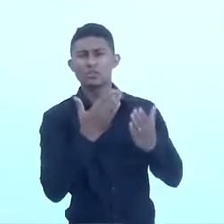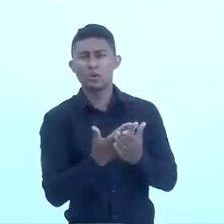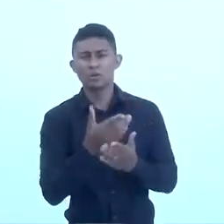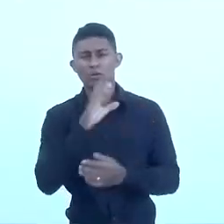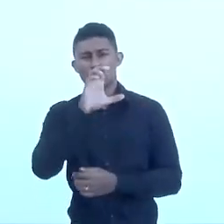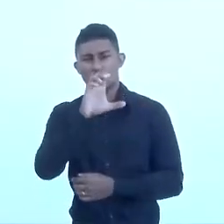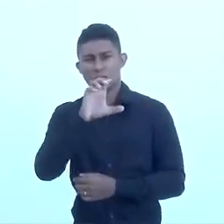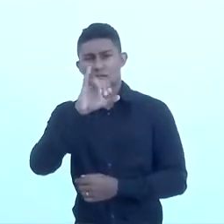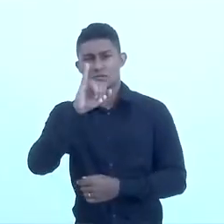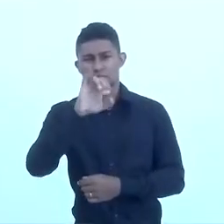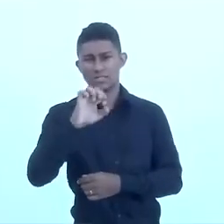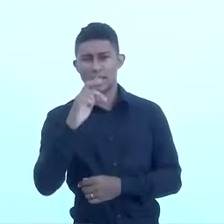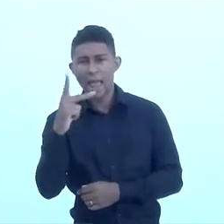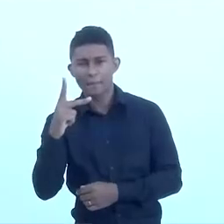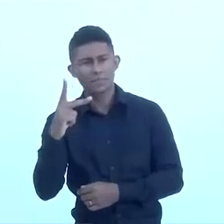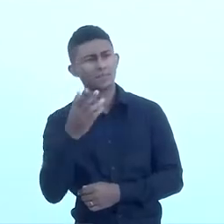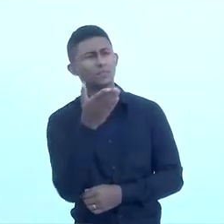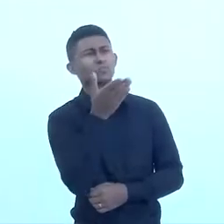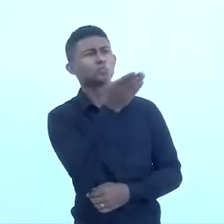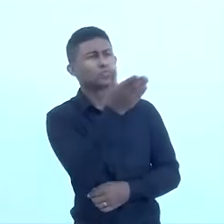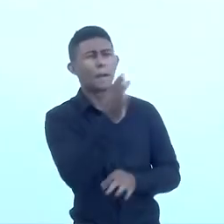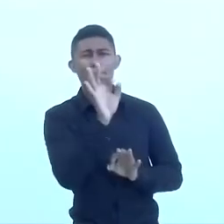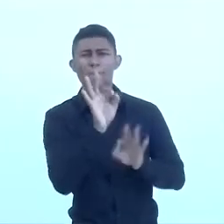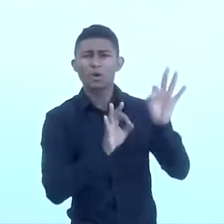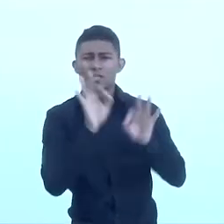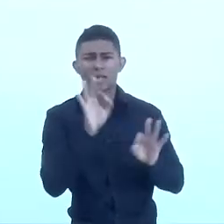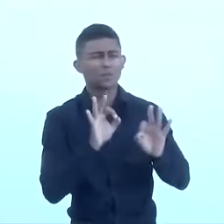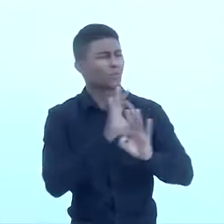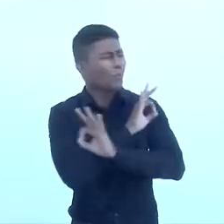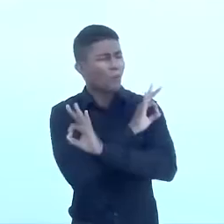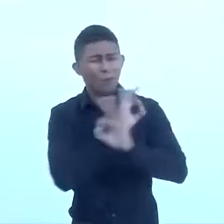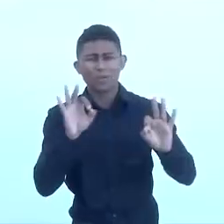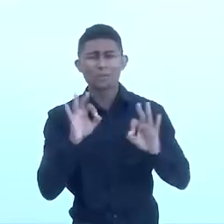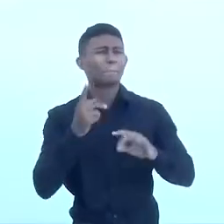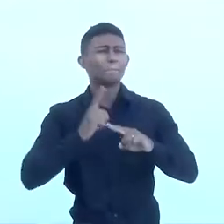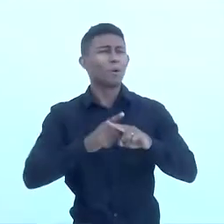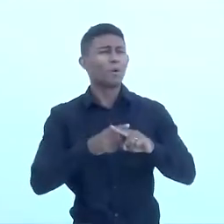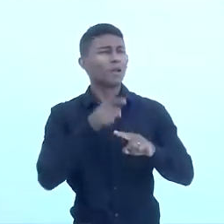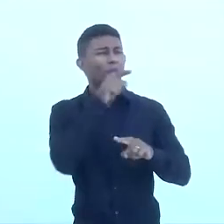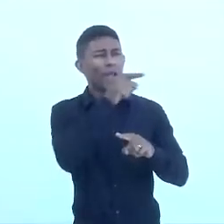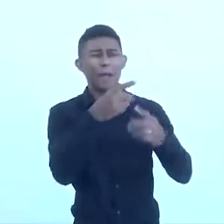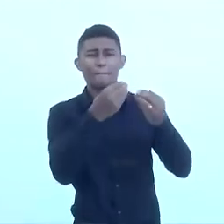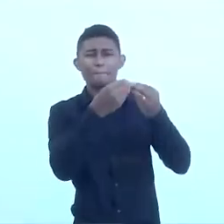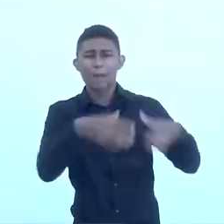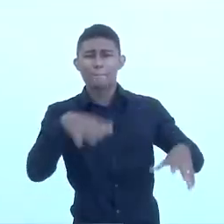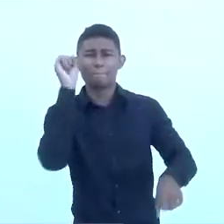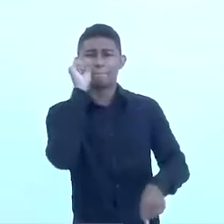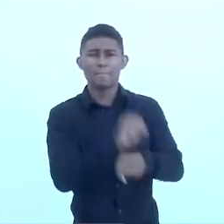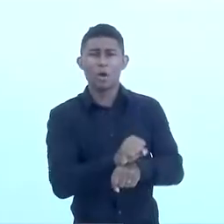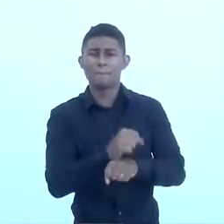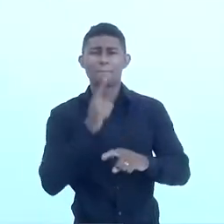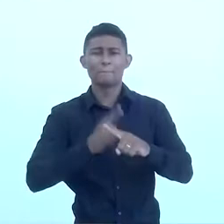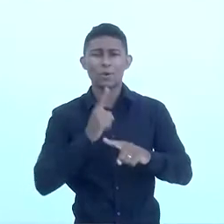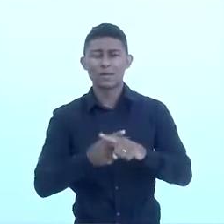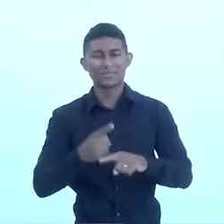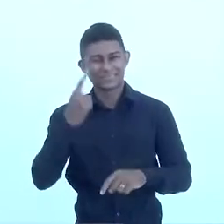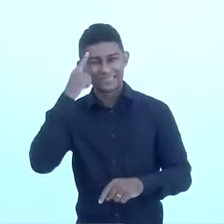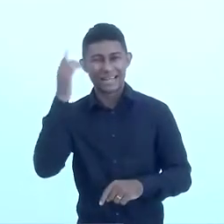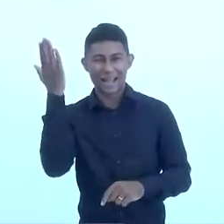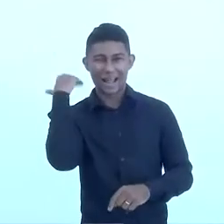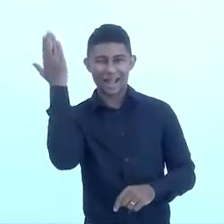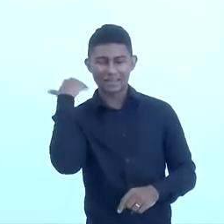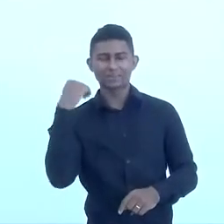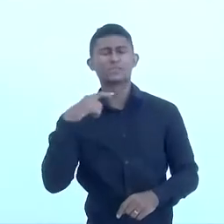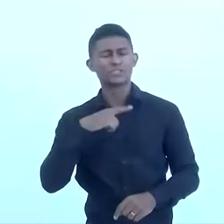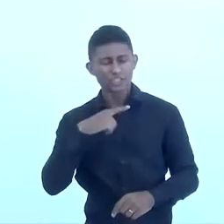aquele CIEP, né? Que projeto, por que que destruíram os CIEPs? Por que que aquela fábrica de CIEPs